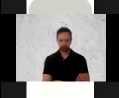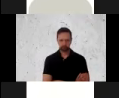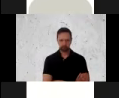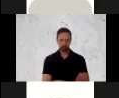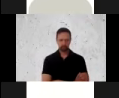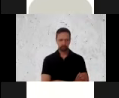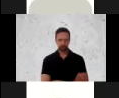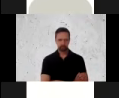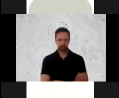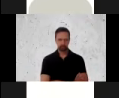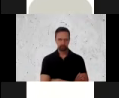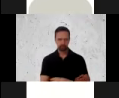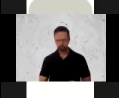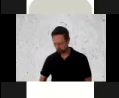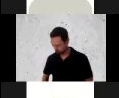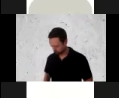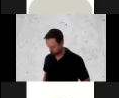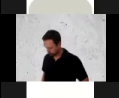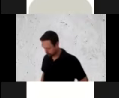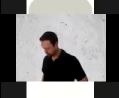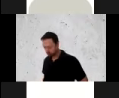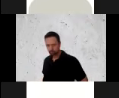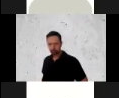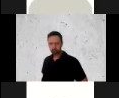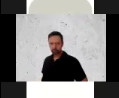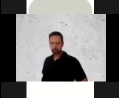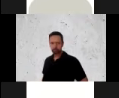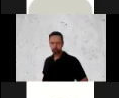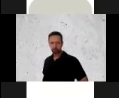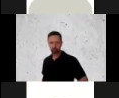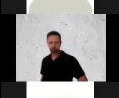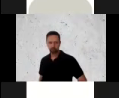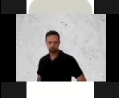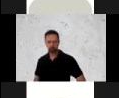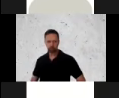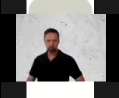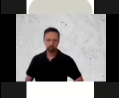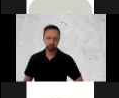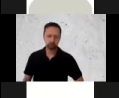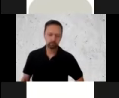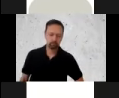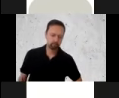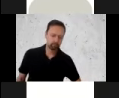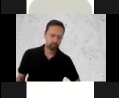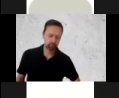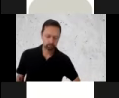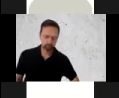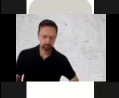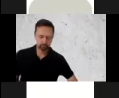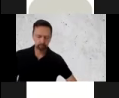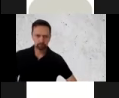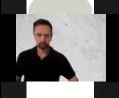Né? Então, iniciando aqui na introdução, o pano de fundo é que as fricções financeiras são uma importante barreira do